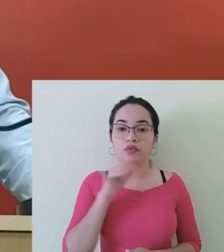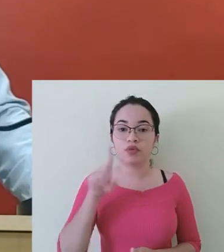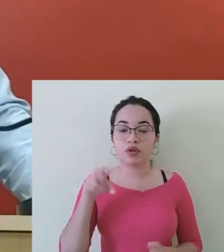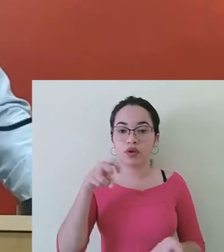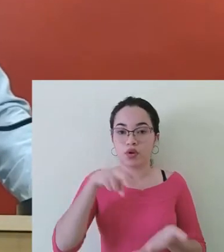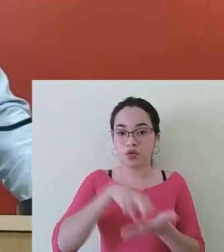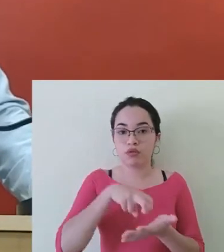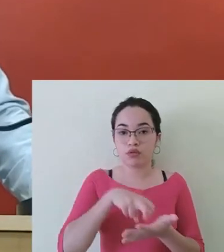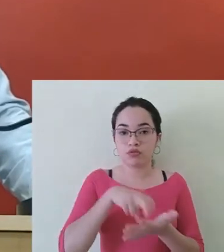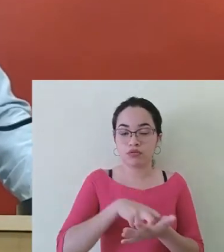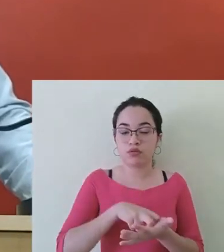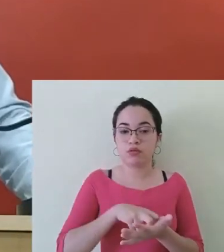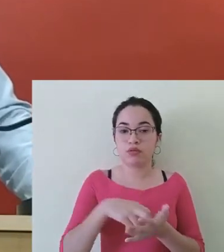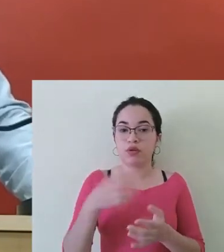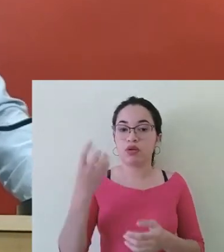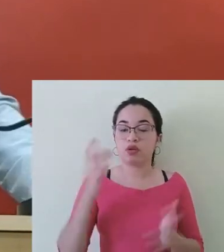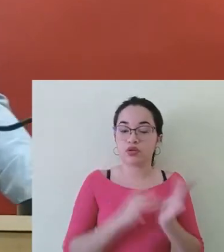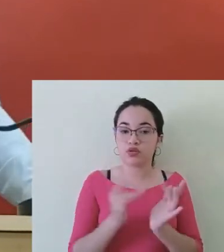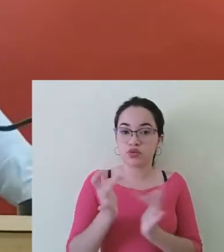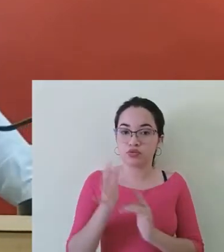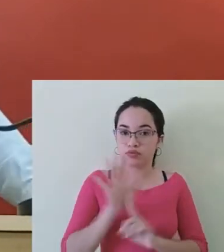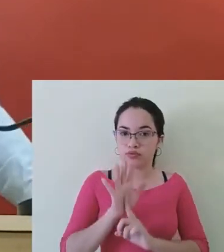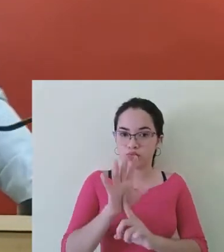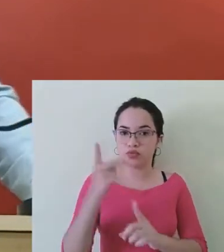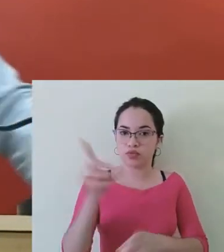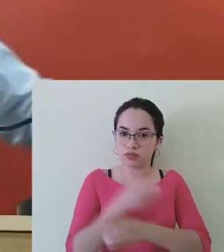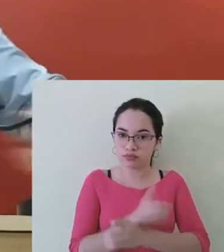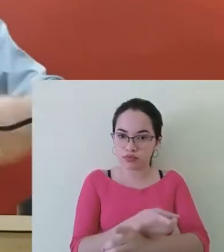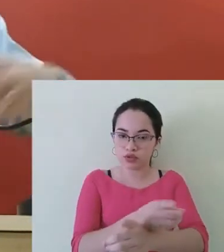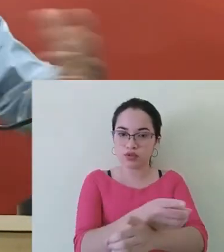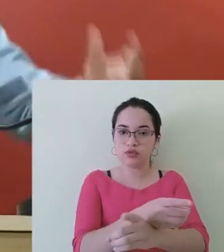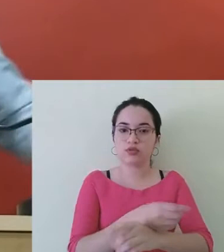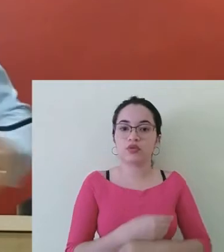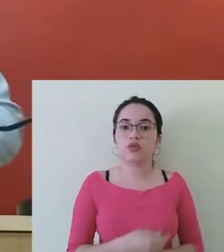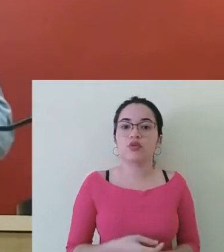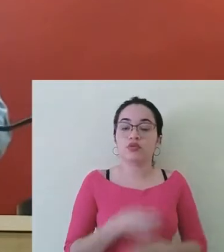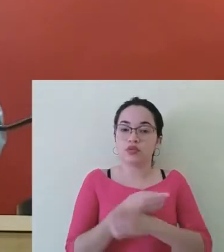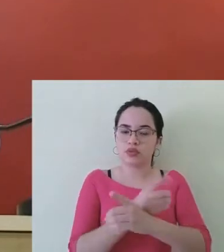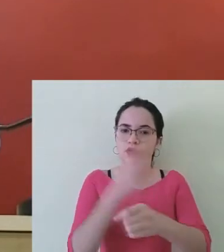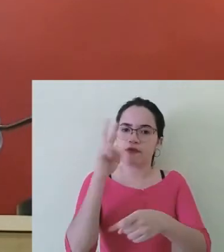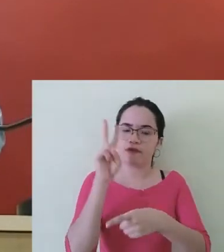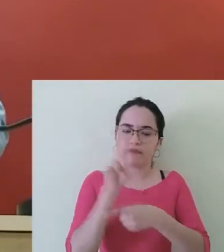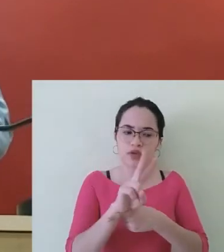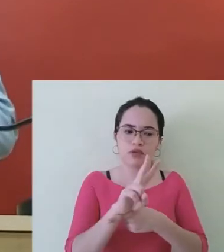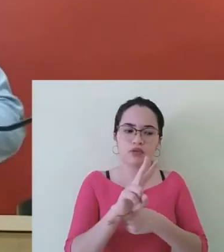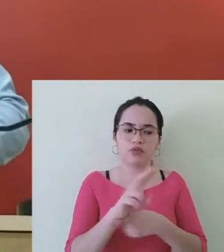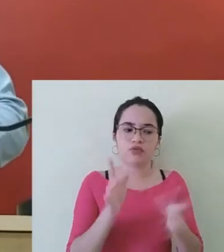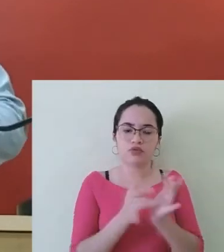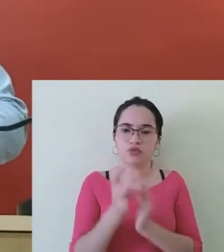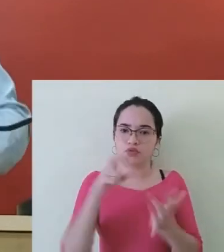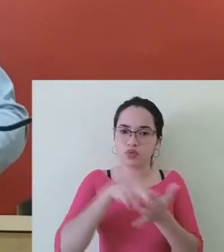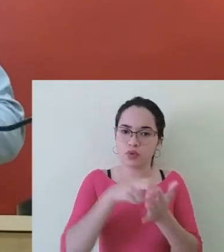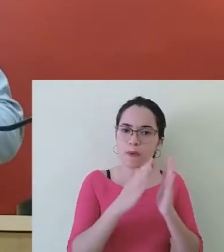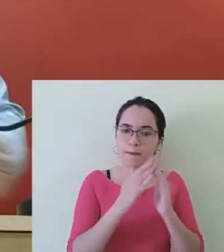a oração modelo que Jesus apresentou para os seus discípulos. Os discípulos viam Jesus orando e